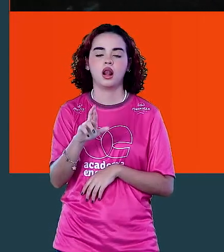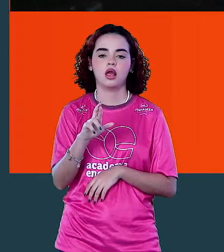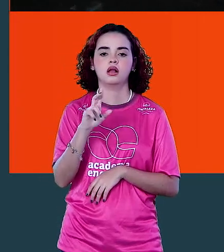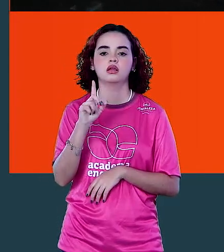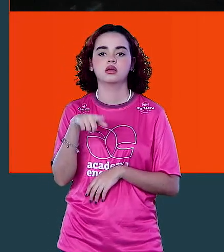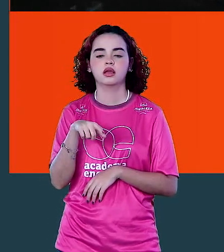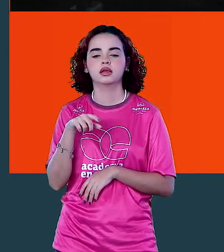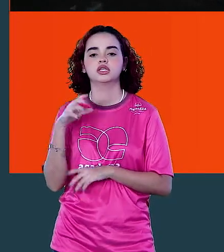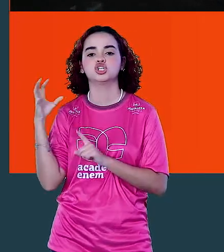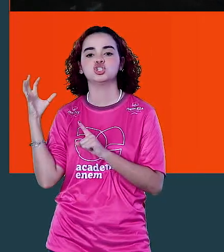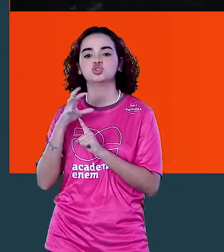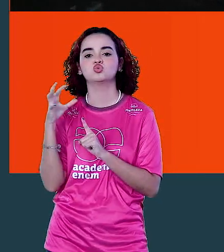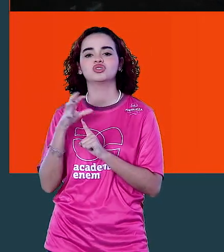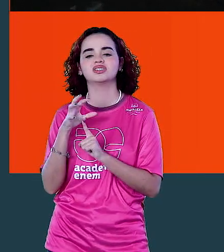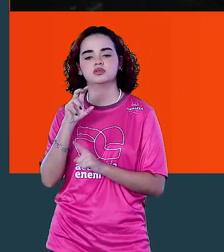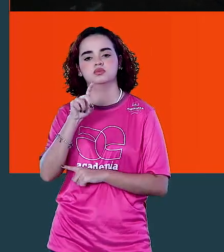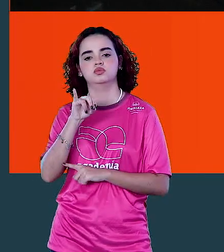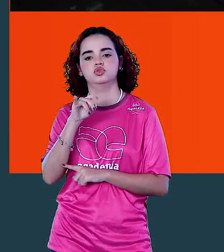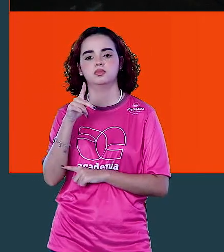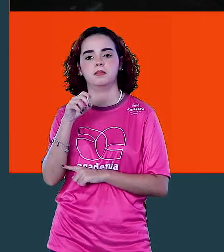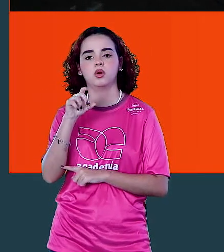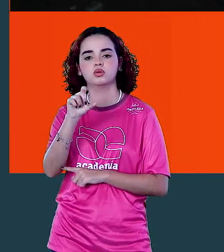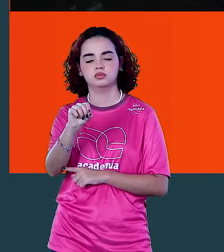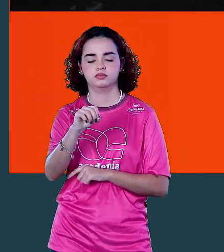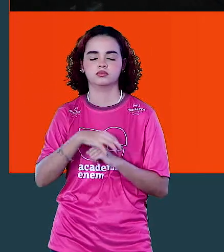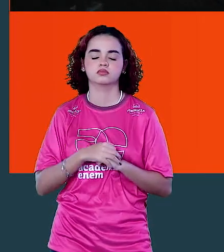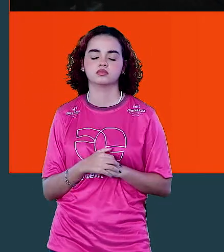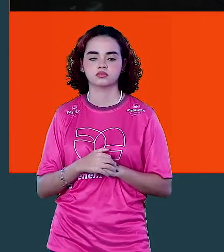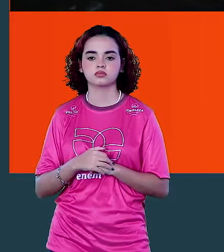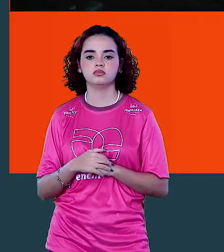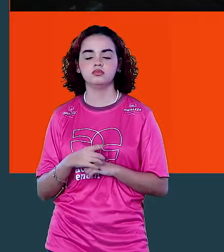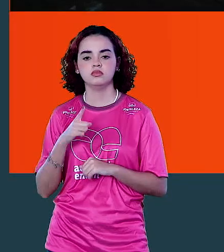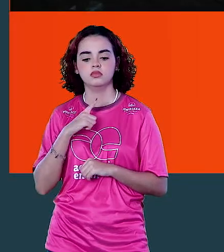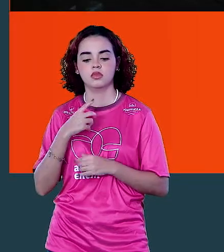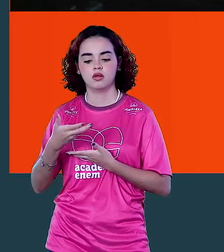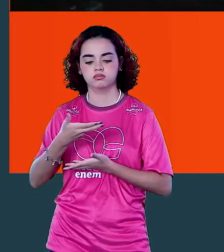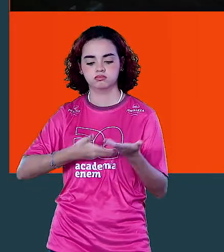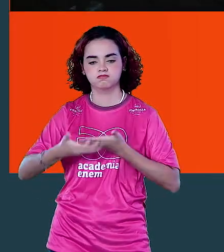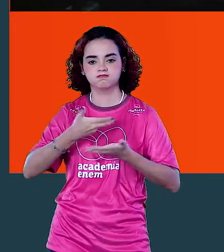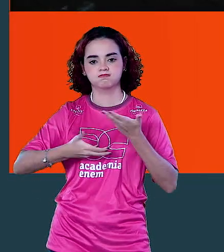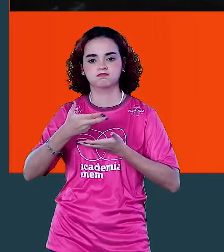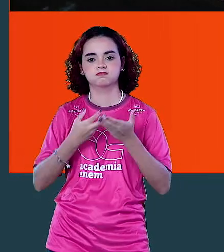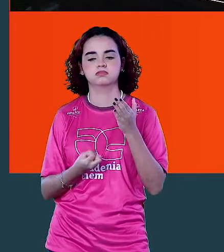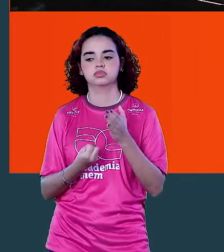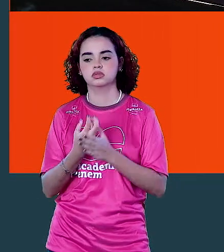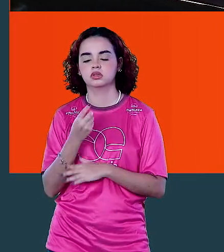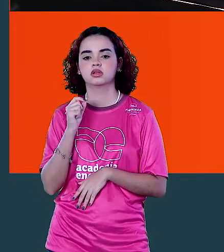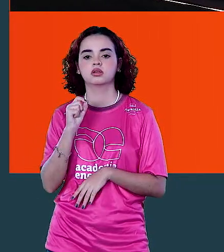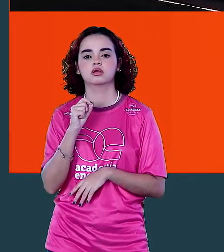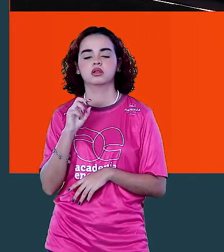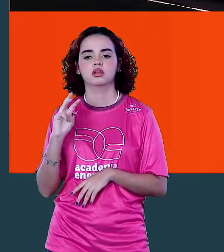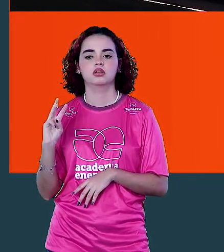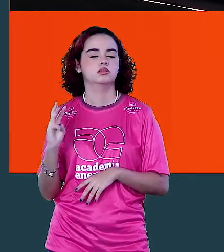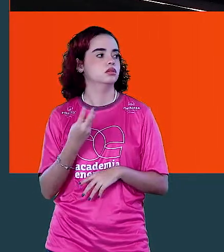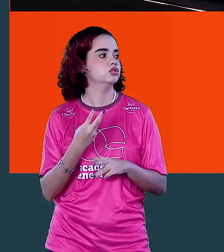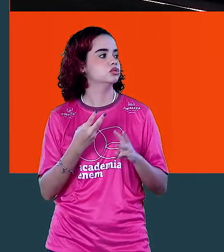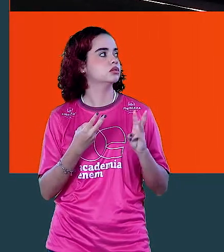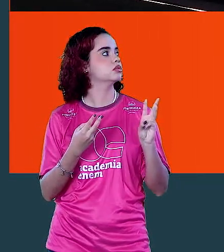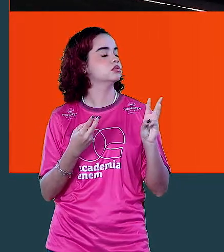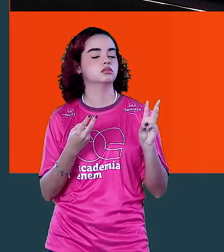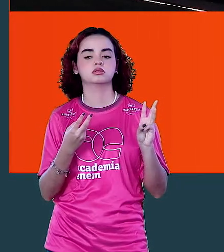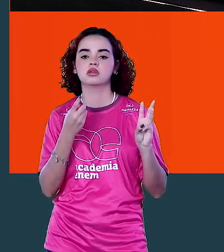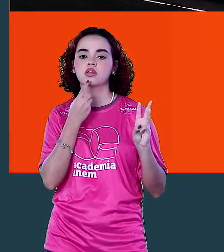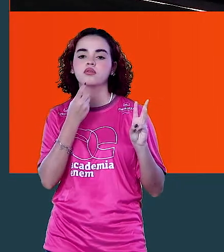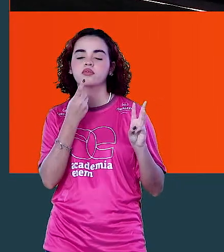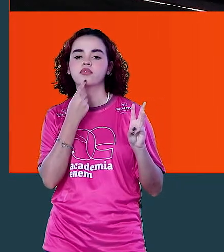induzido. Para que eu crie uma interação entre moléculas polares, é uma dessas três. Puxa, aí